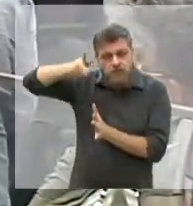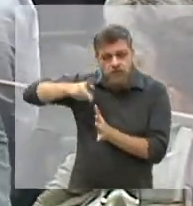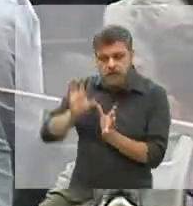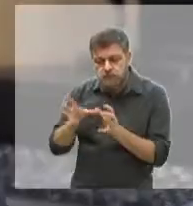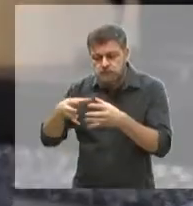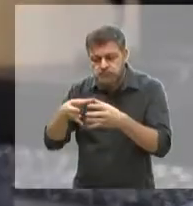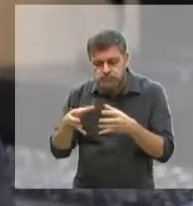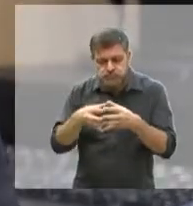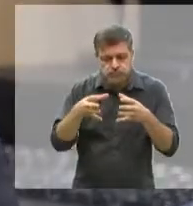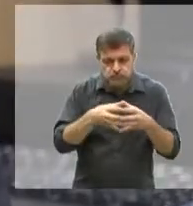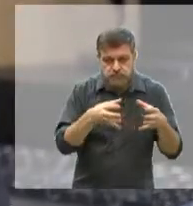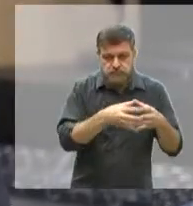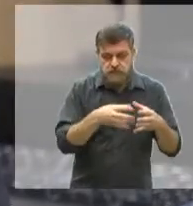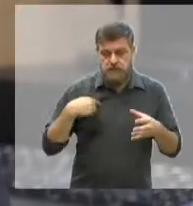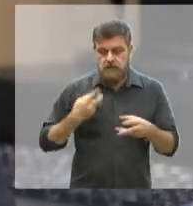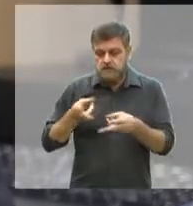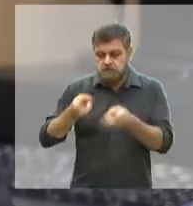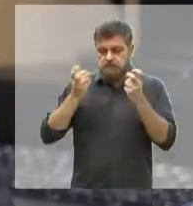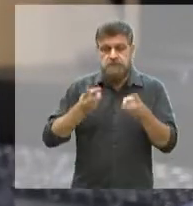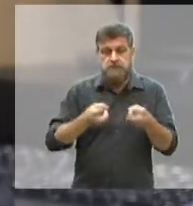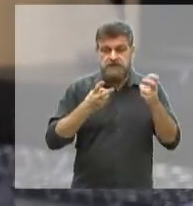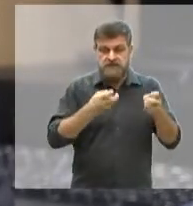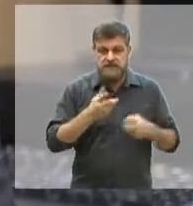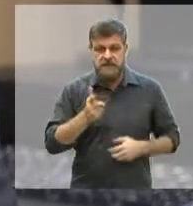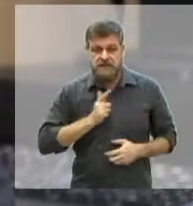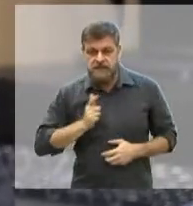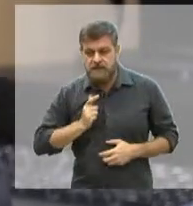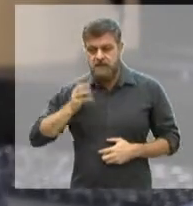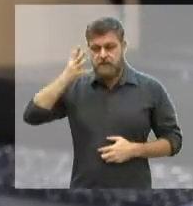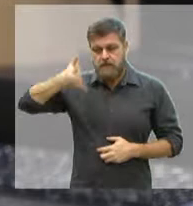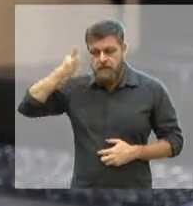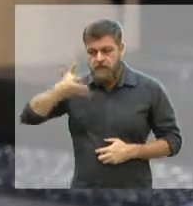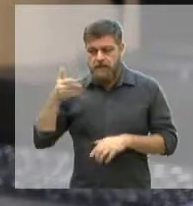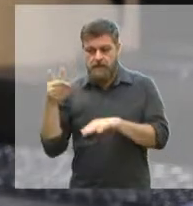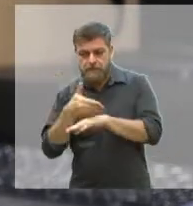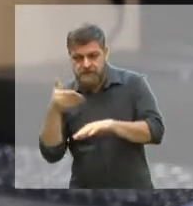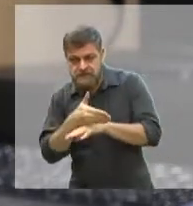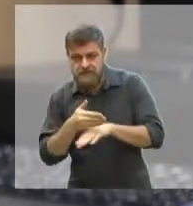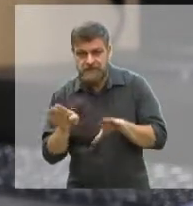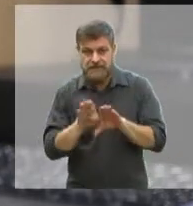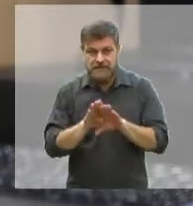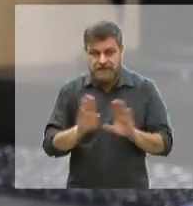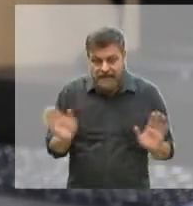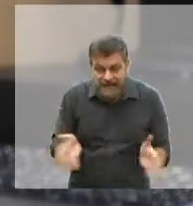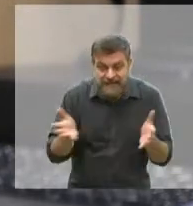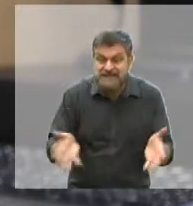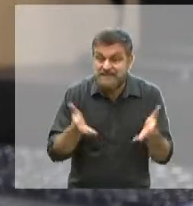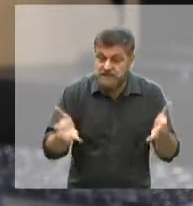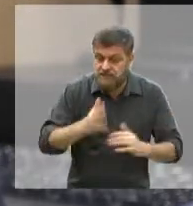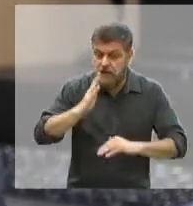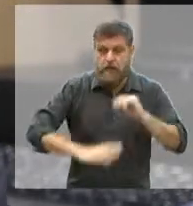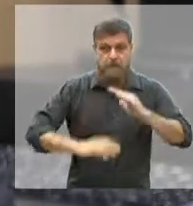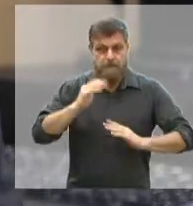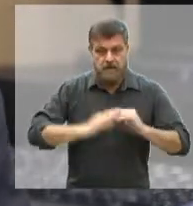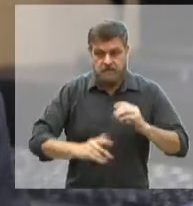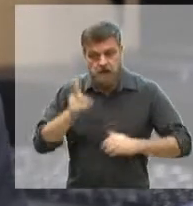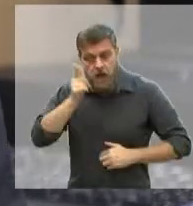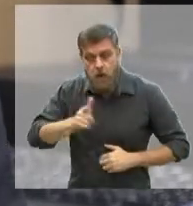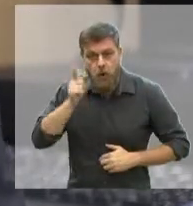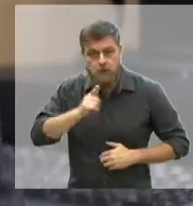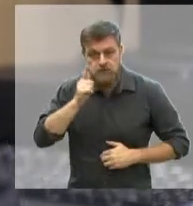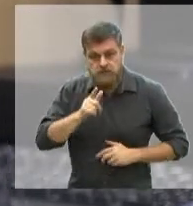cada governo, a gente descobre que entre falar de participação e, de fato, promover ações no sentido de